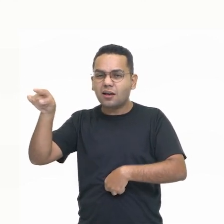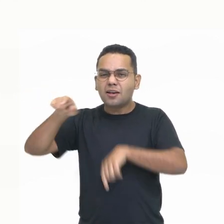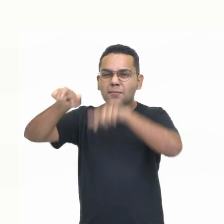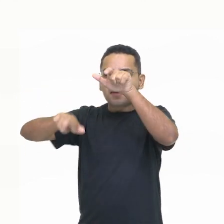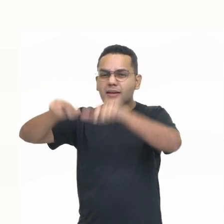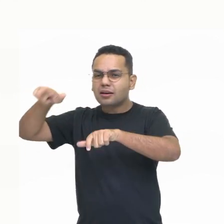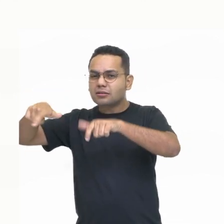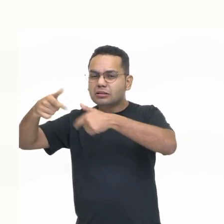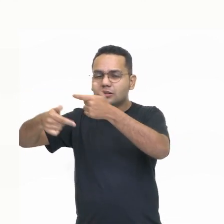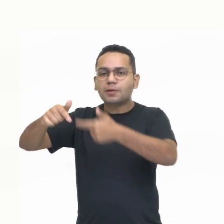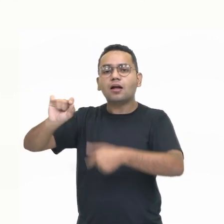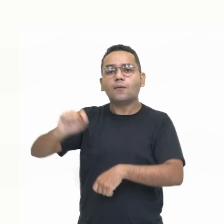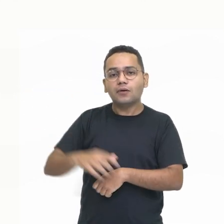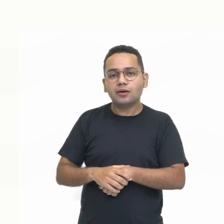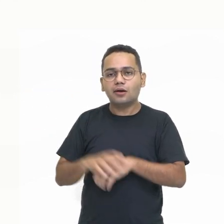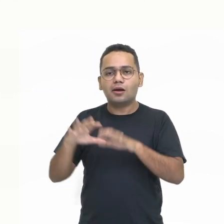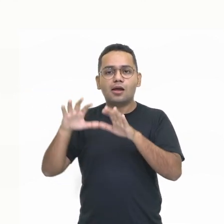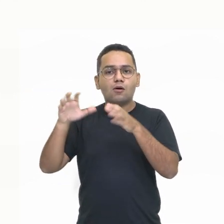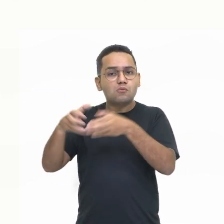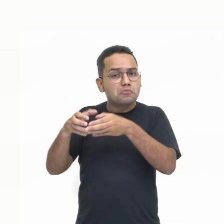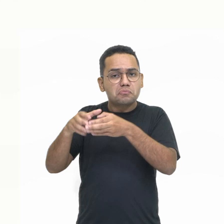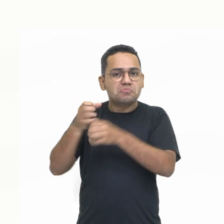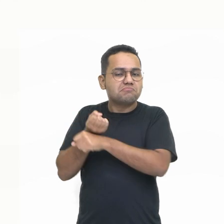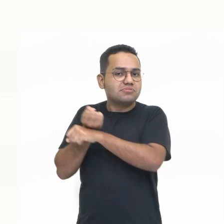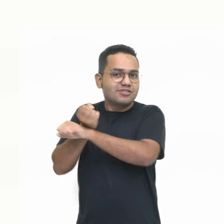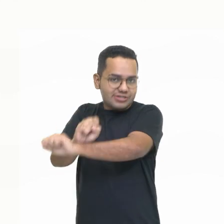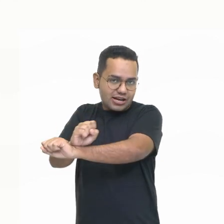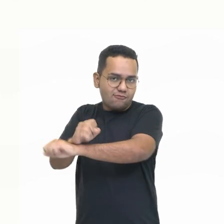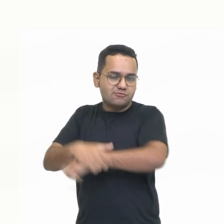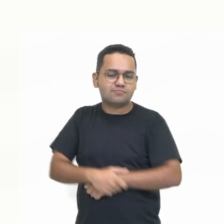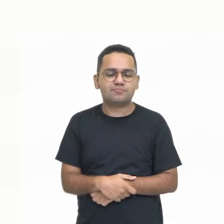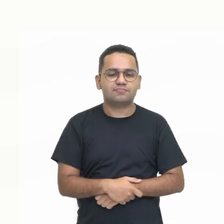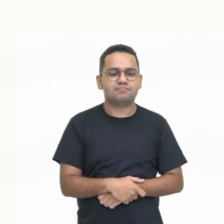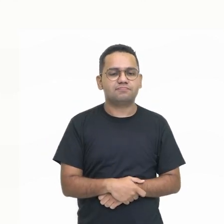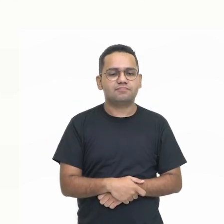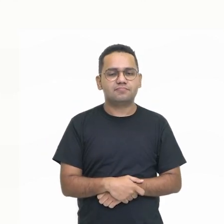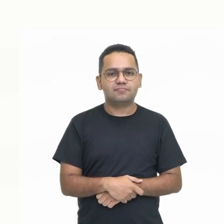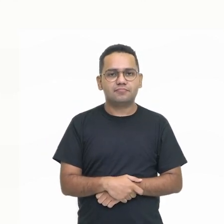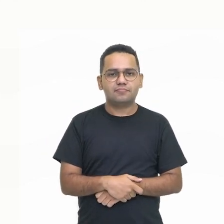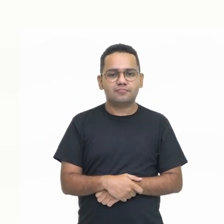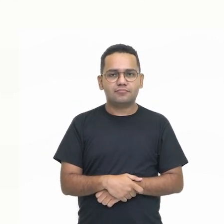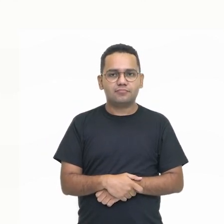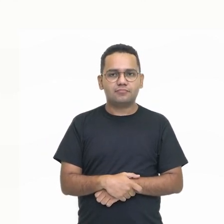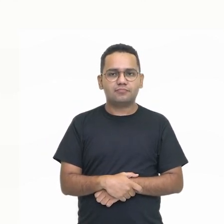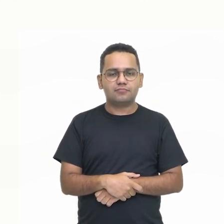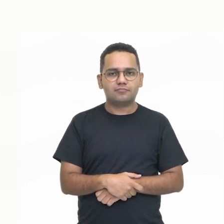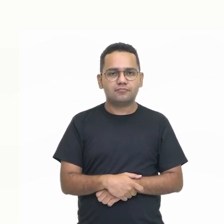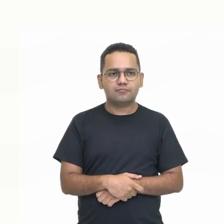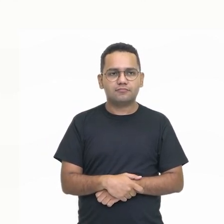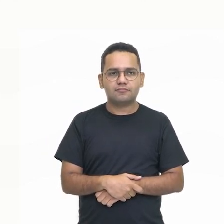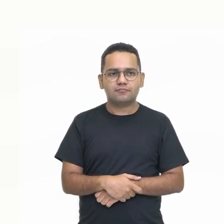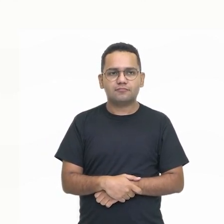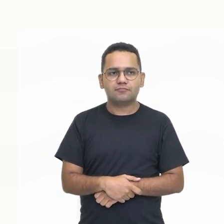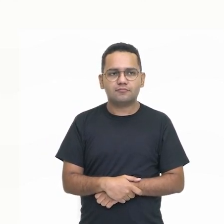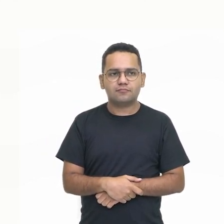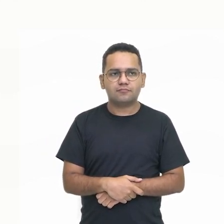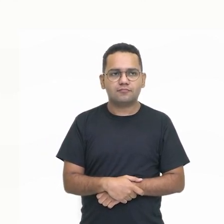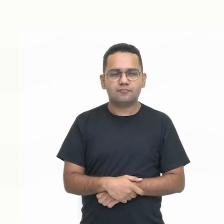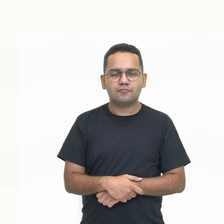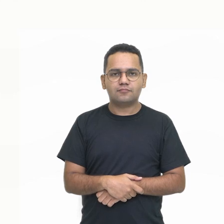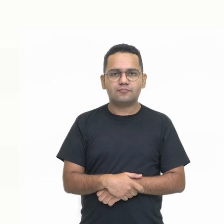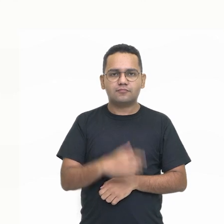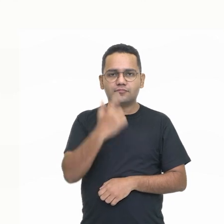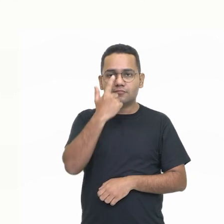isso que você vai ter a construção, né, da sociedade brasileira e que vai ser refletida,